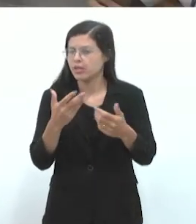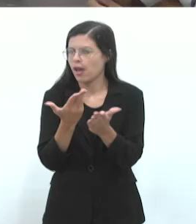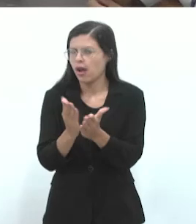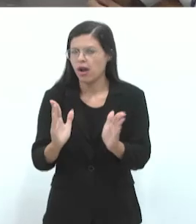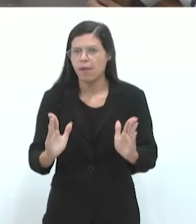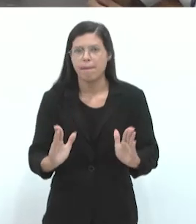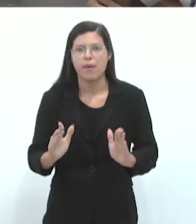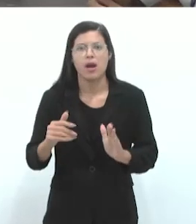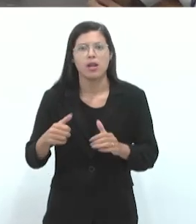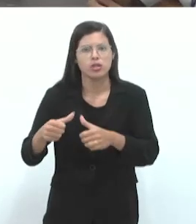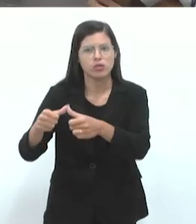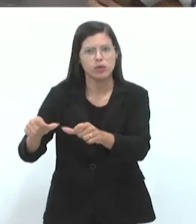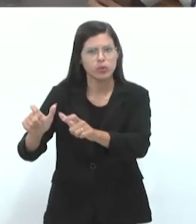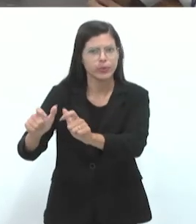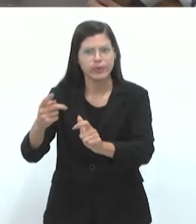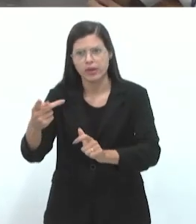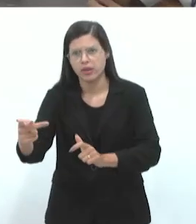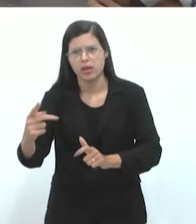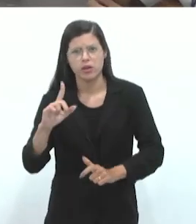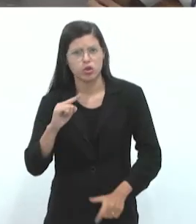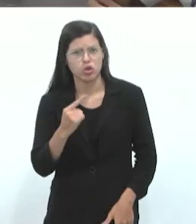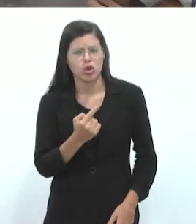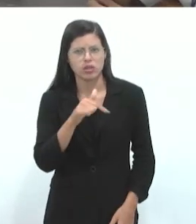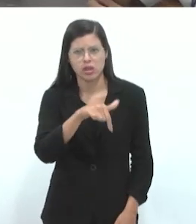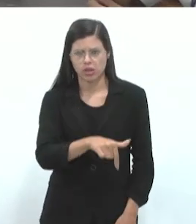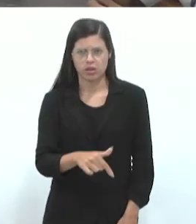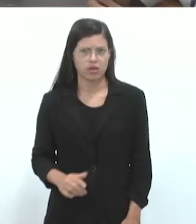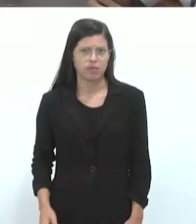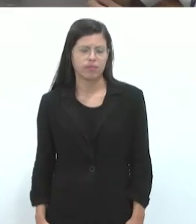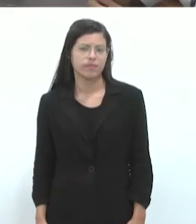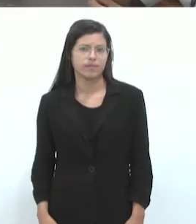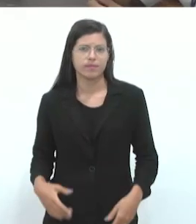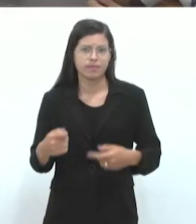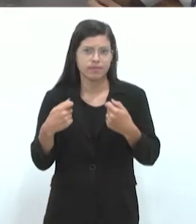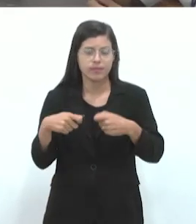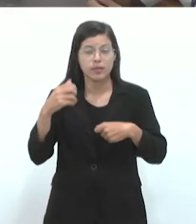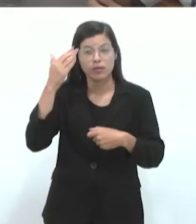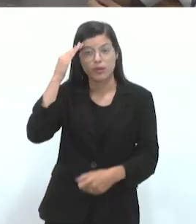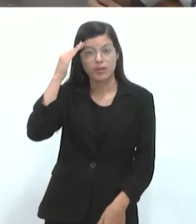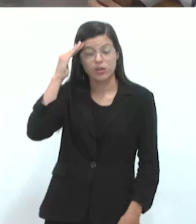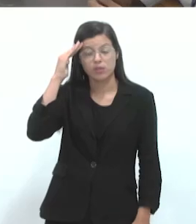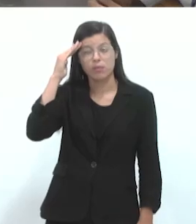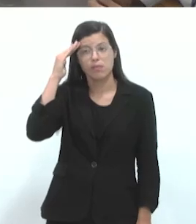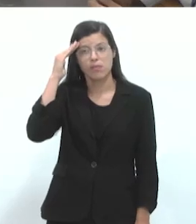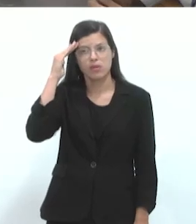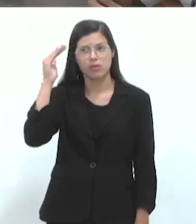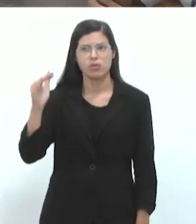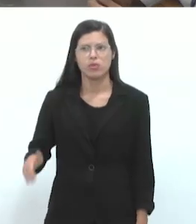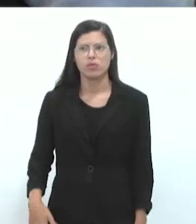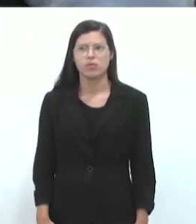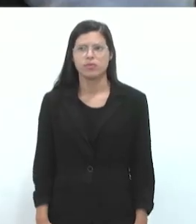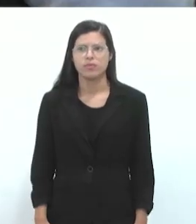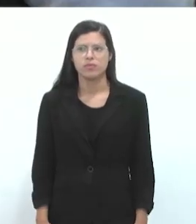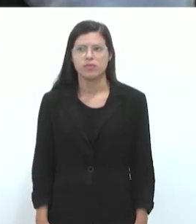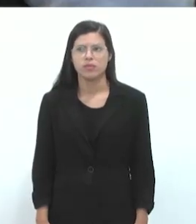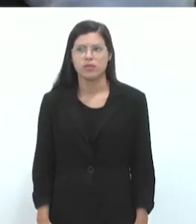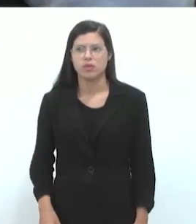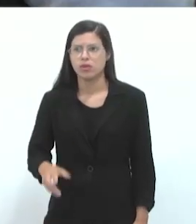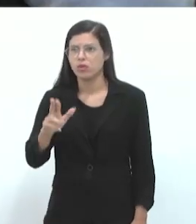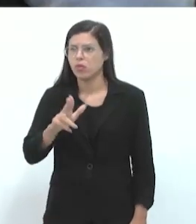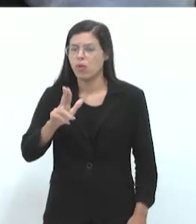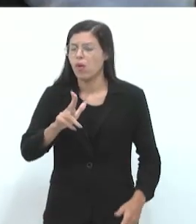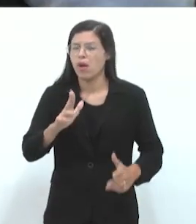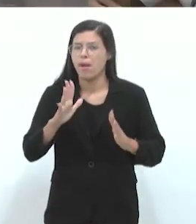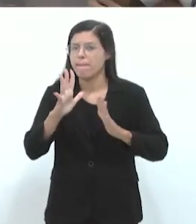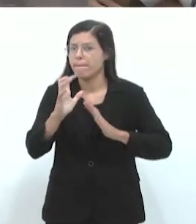no lugar deles, nós ficamos no nosso. Então tem que começar a ter esse entendimento aqui. Não é pra da gente- decisão em si, Não daqui, é para do- brigar. do